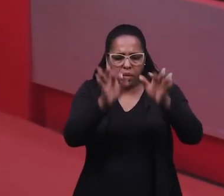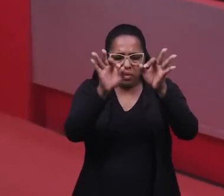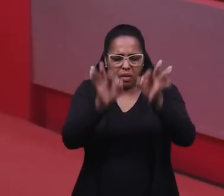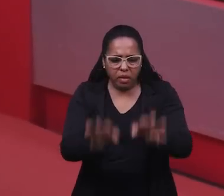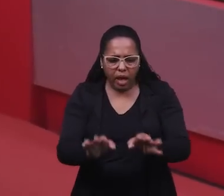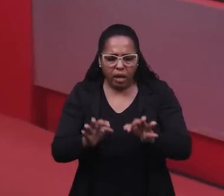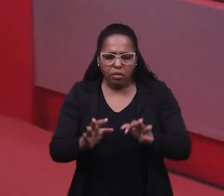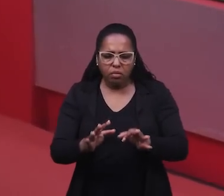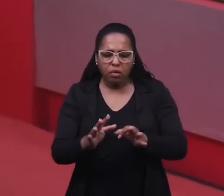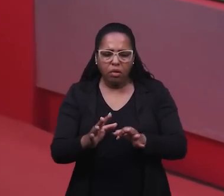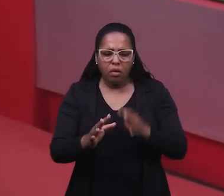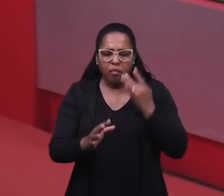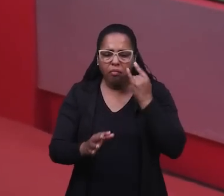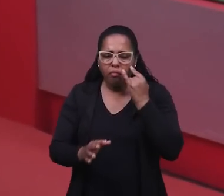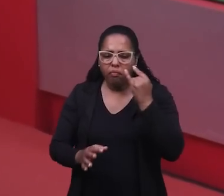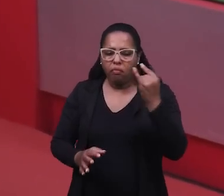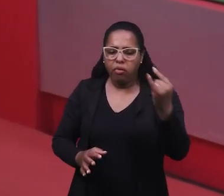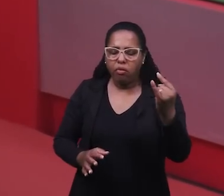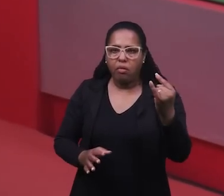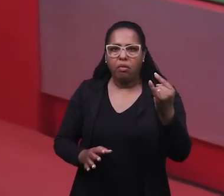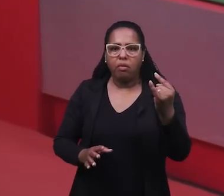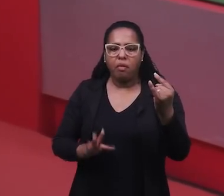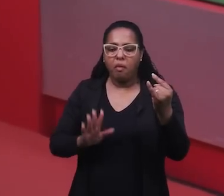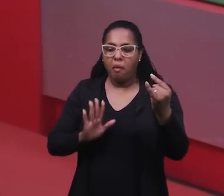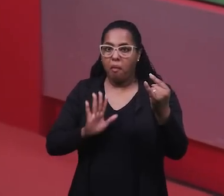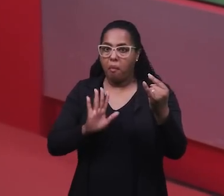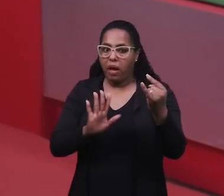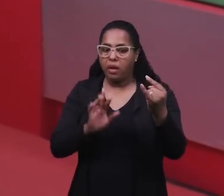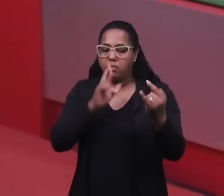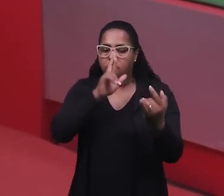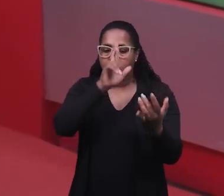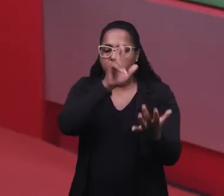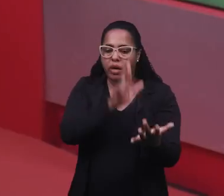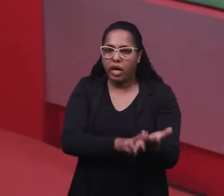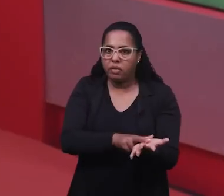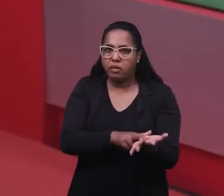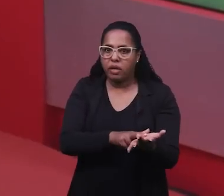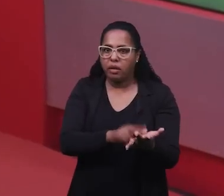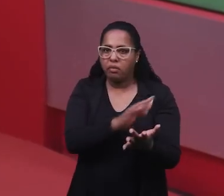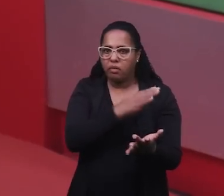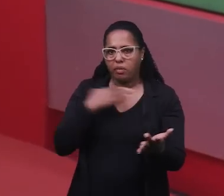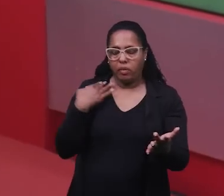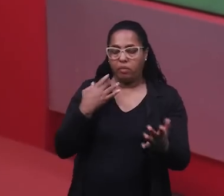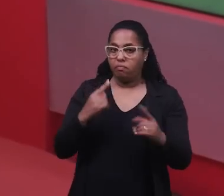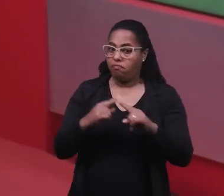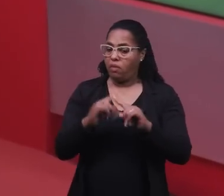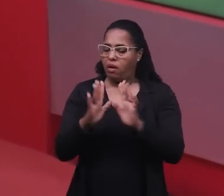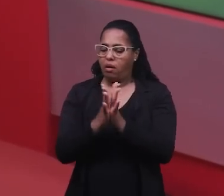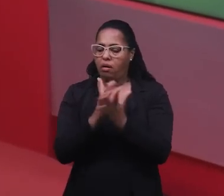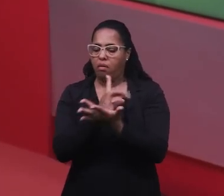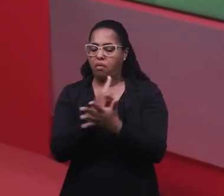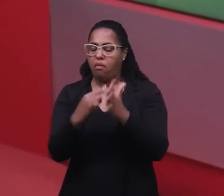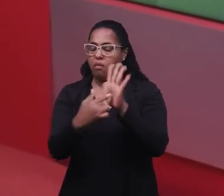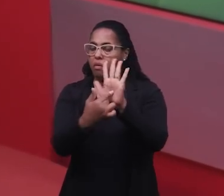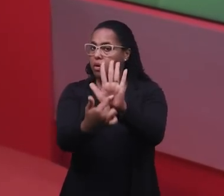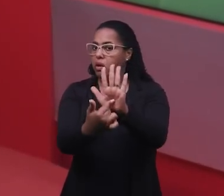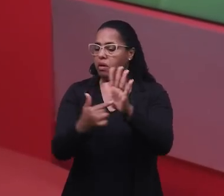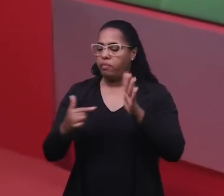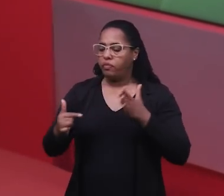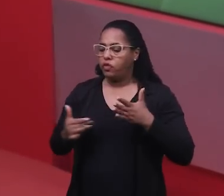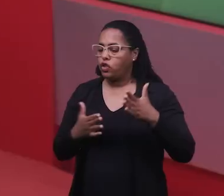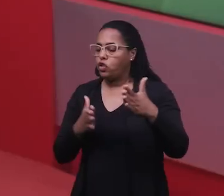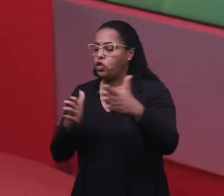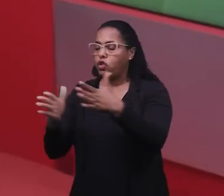os caminhos da morte. Porque a Bíblia diz que Jesus é o caminho e